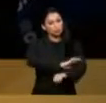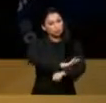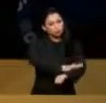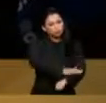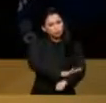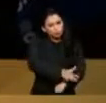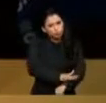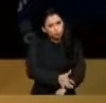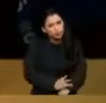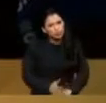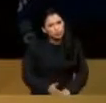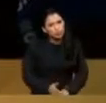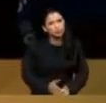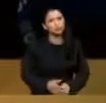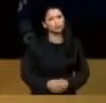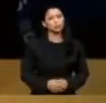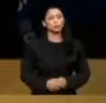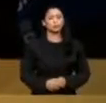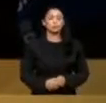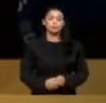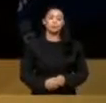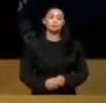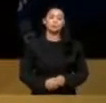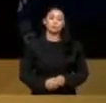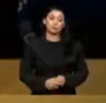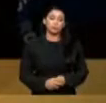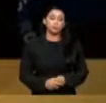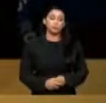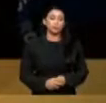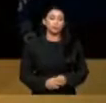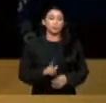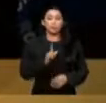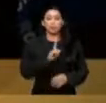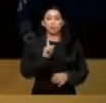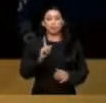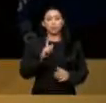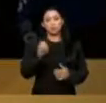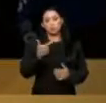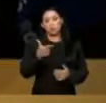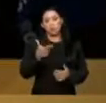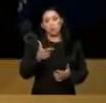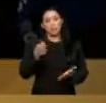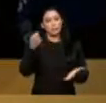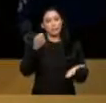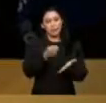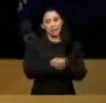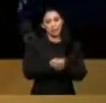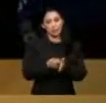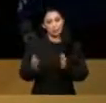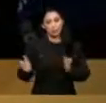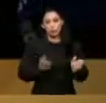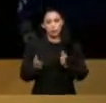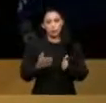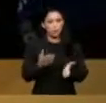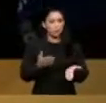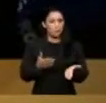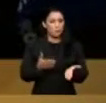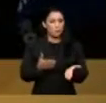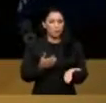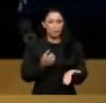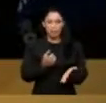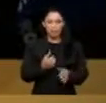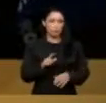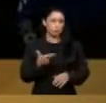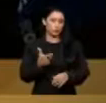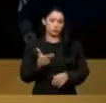racismo e ter natureza de inafiançável e prescritível. A controvérsia